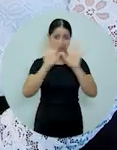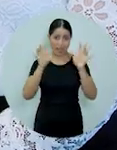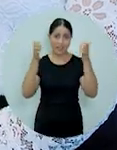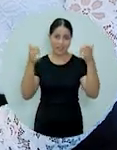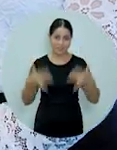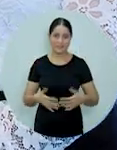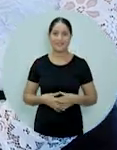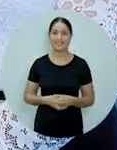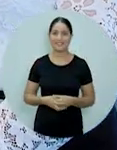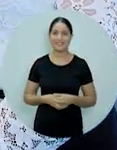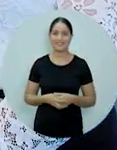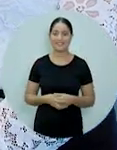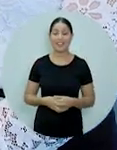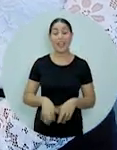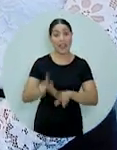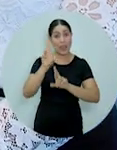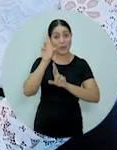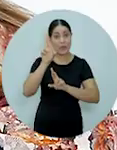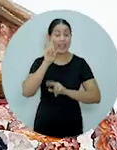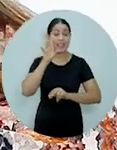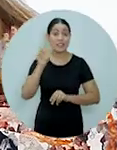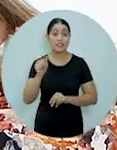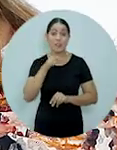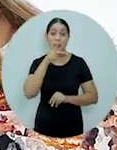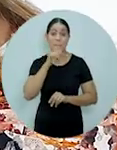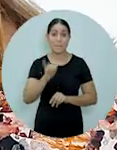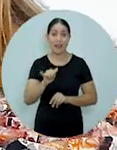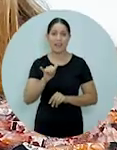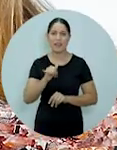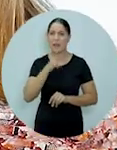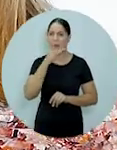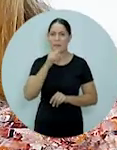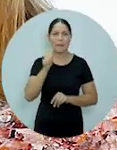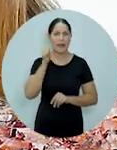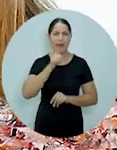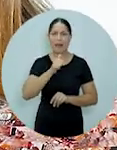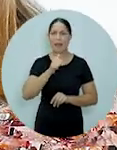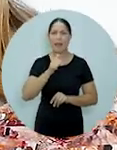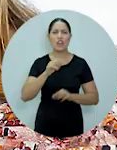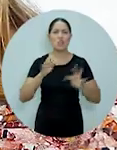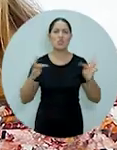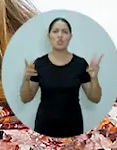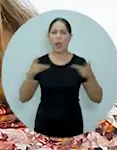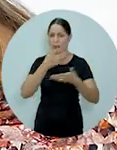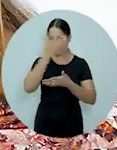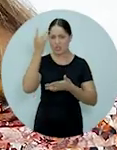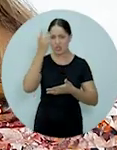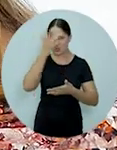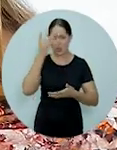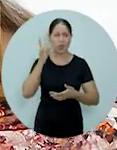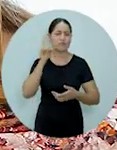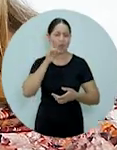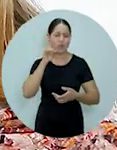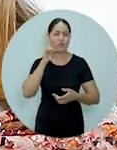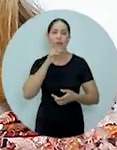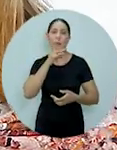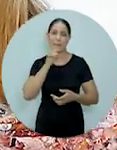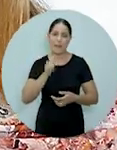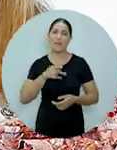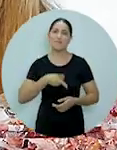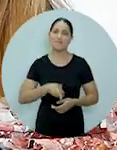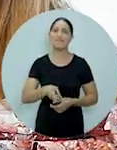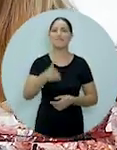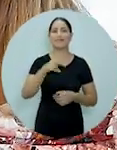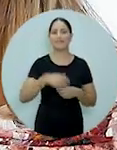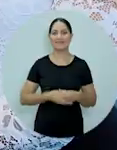dos papais e mamães que também estão assistindo a gente. Bom, eu espero que nesse Dia dos Pais, os pais sejam sempre pais, mas não só no dia, todos os outros dias